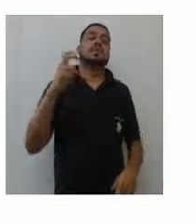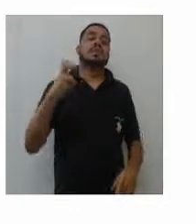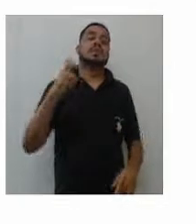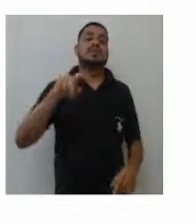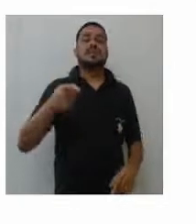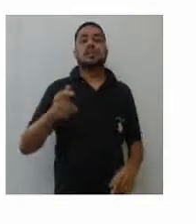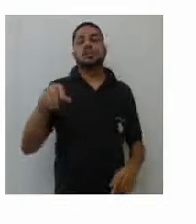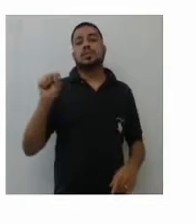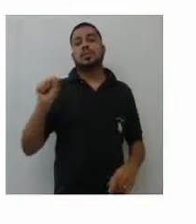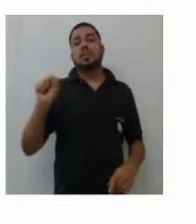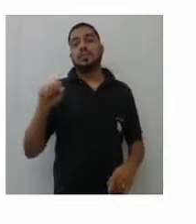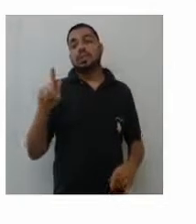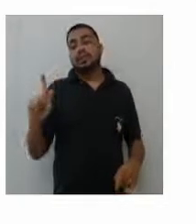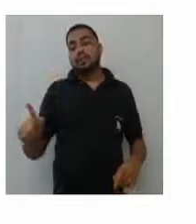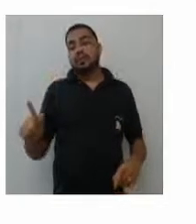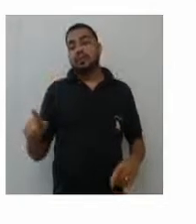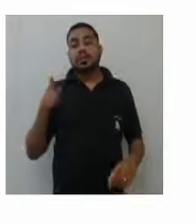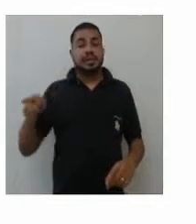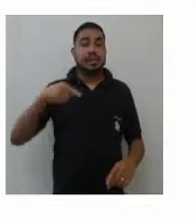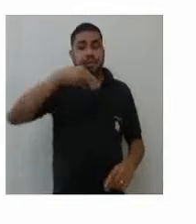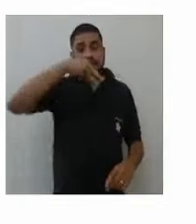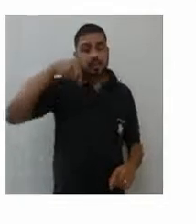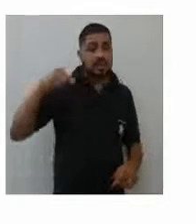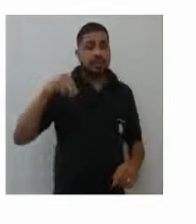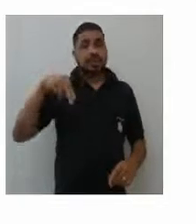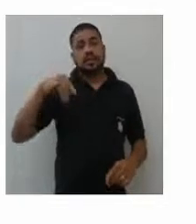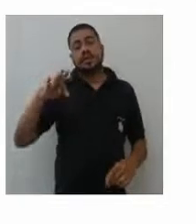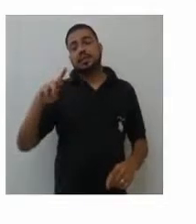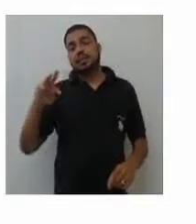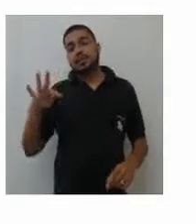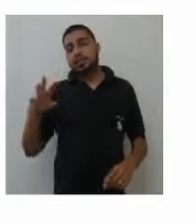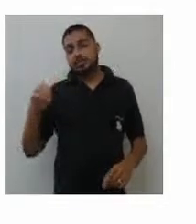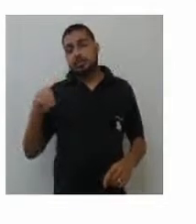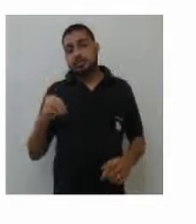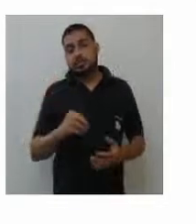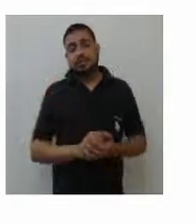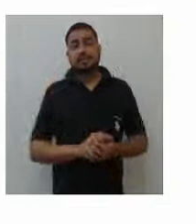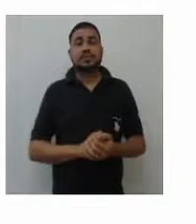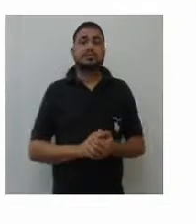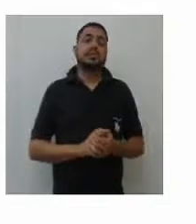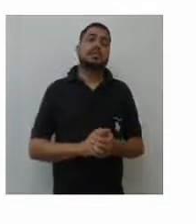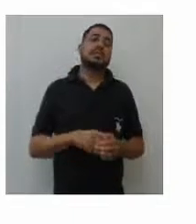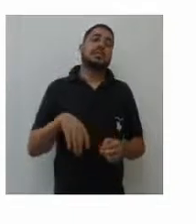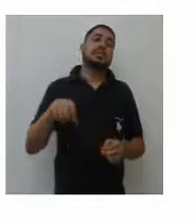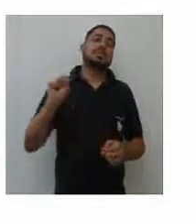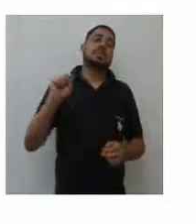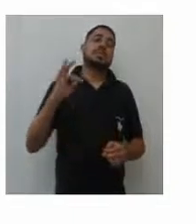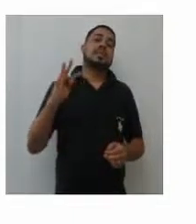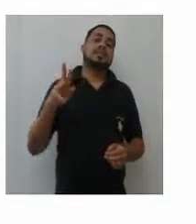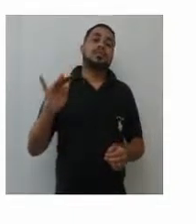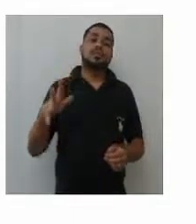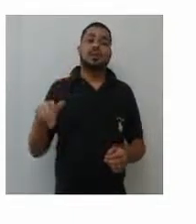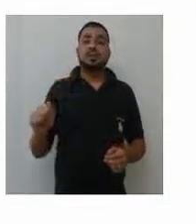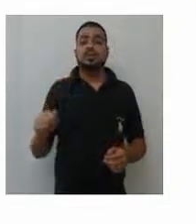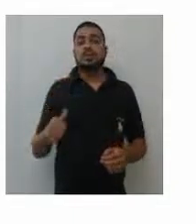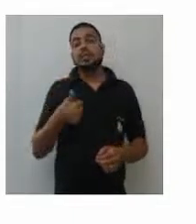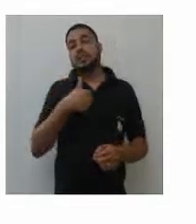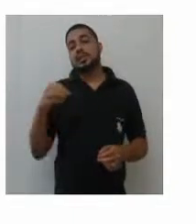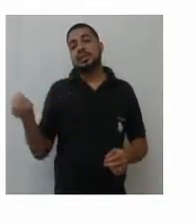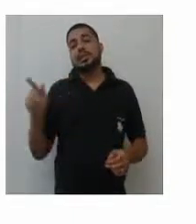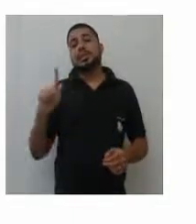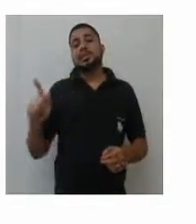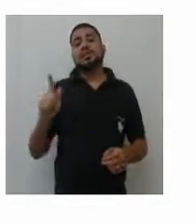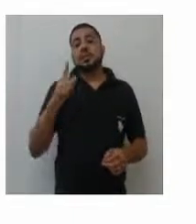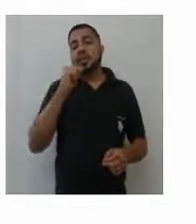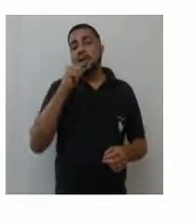45,8 gramas deste sal de nitrato de potássio saturam 100 gramas de água a